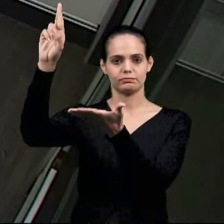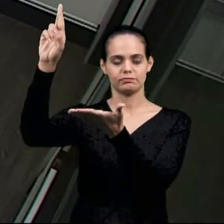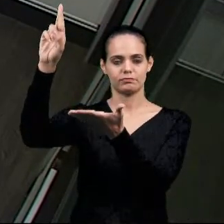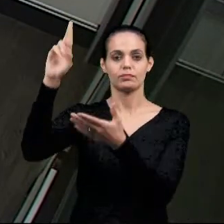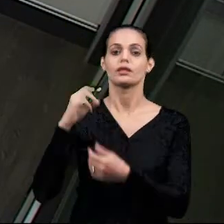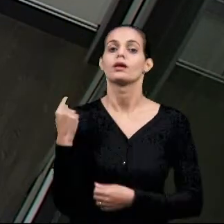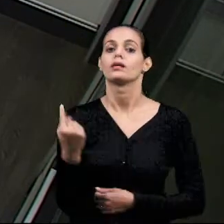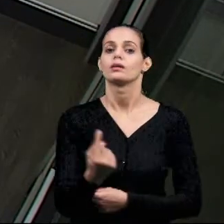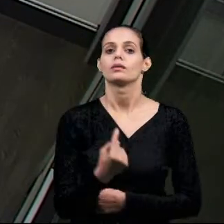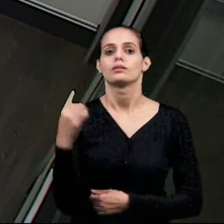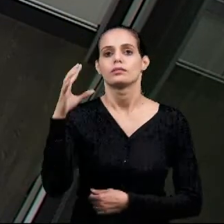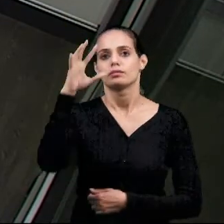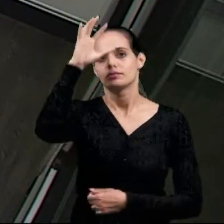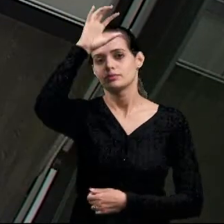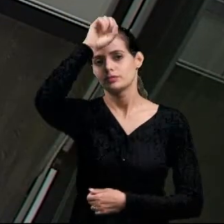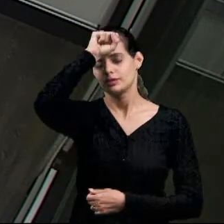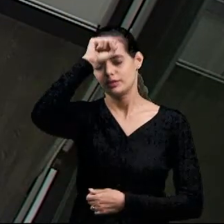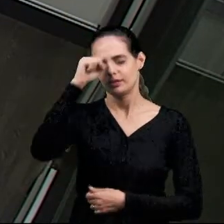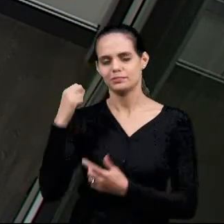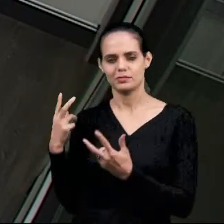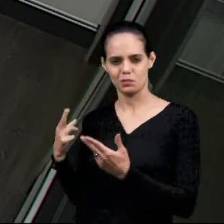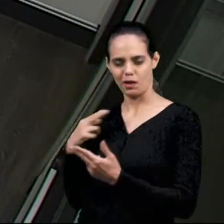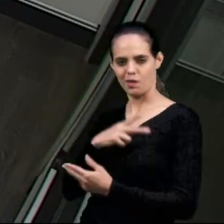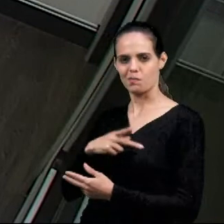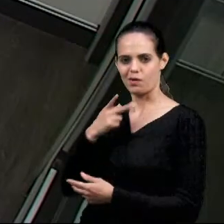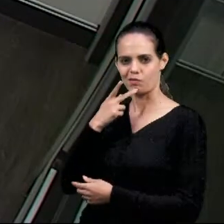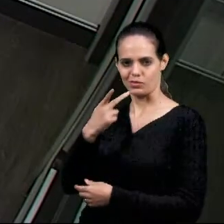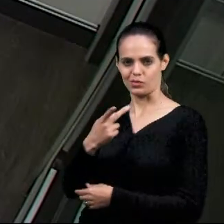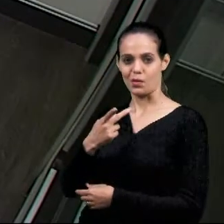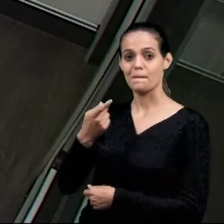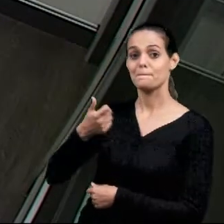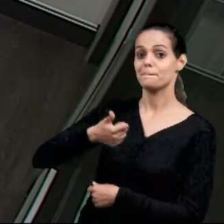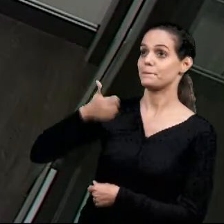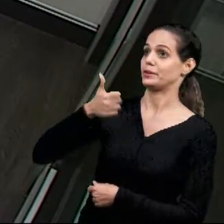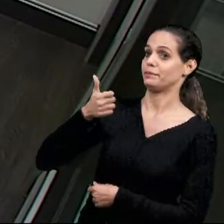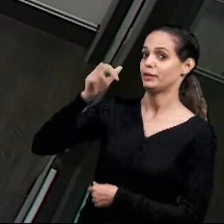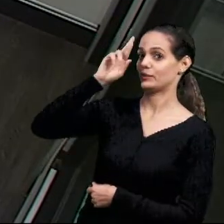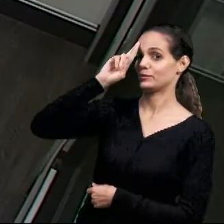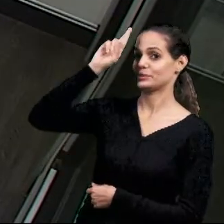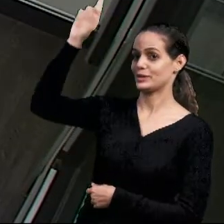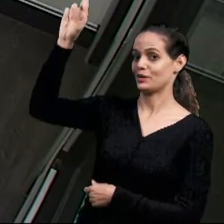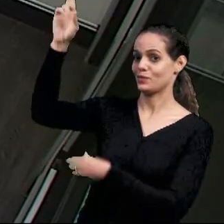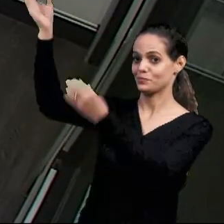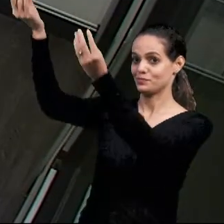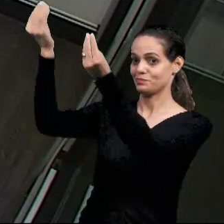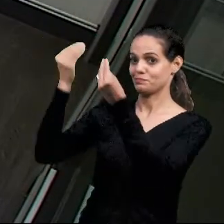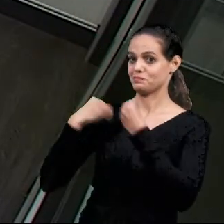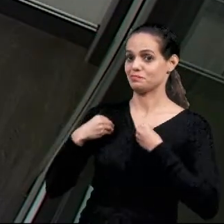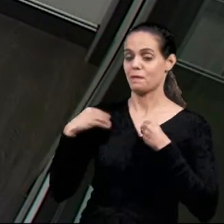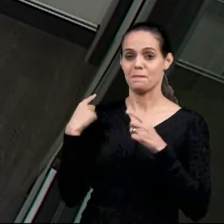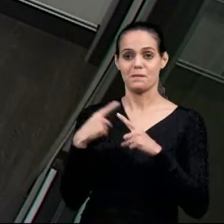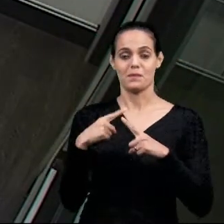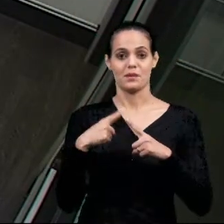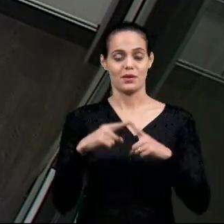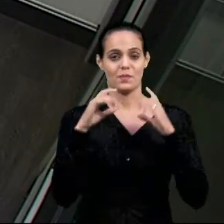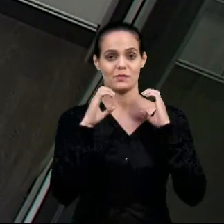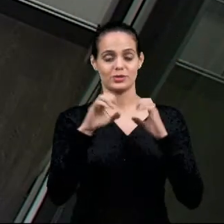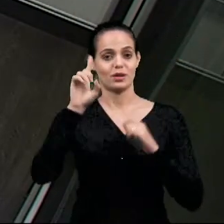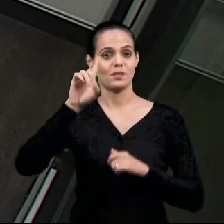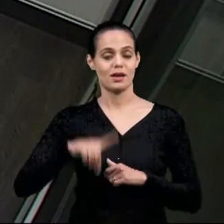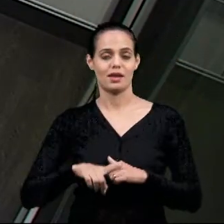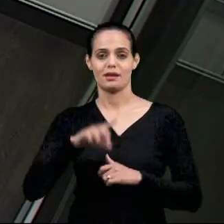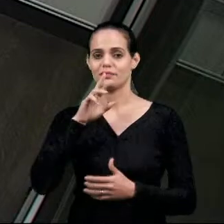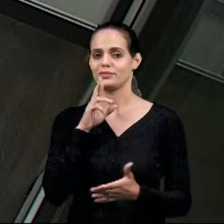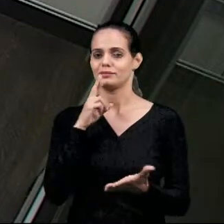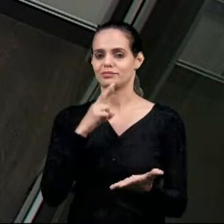nós aprendemos, como disse o apóstolo Paulo, nós aprendemos primeiro do Senhor, né? Porque para nós o Evangelho é resultado de uma experiência